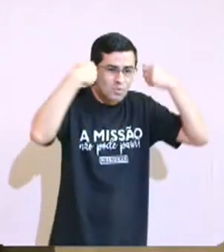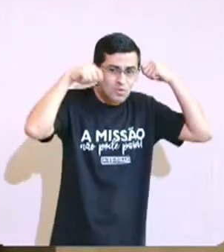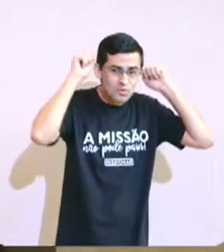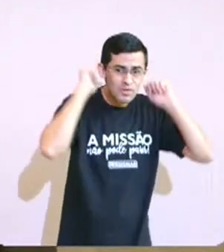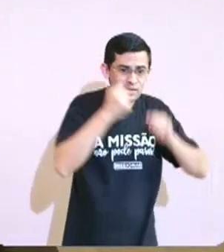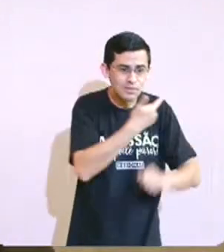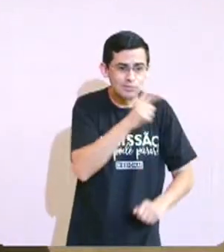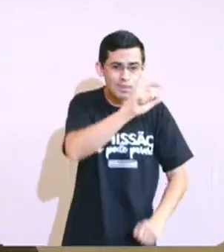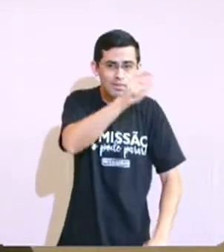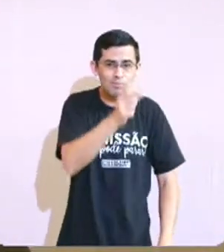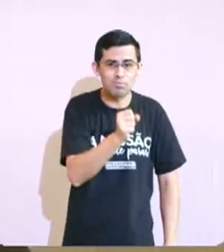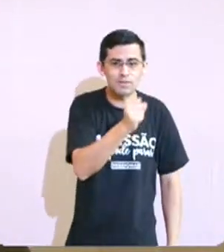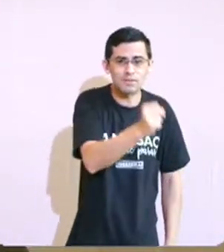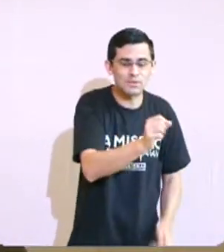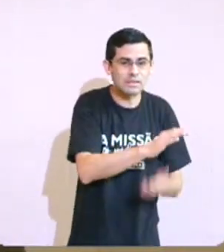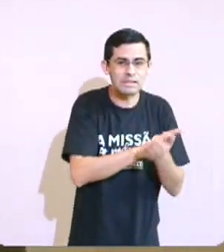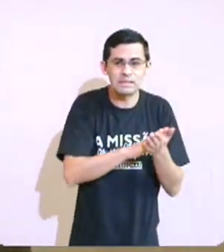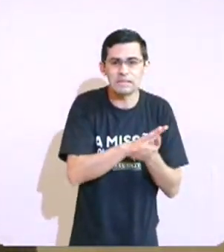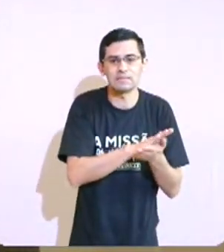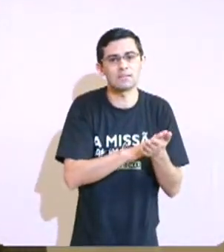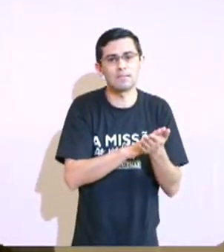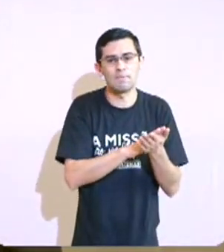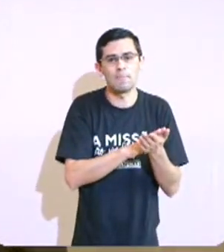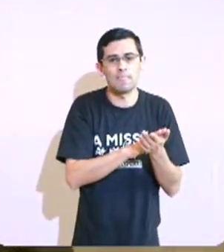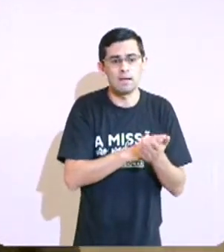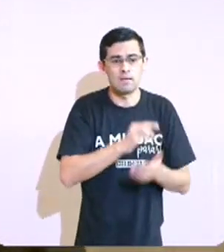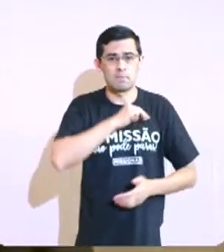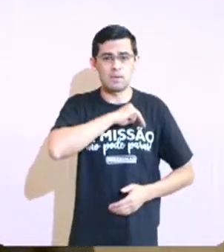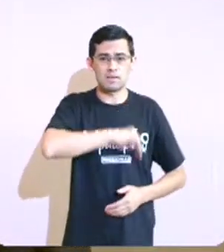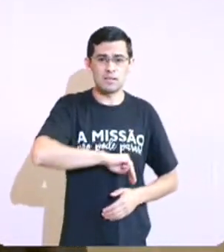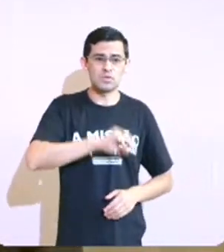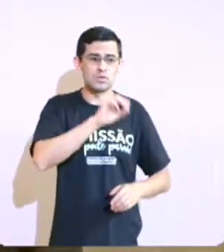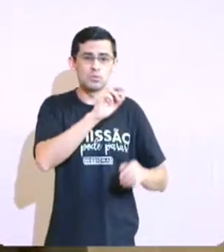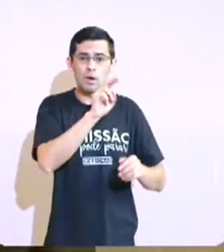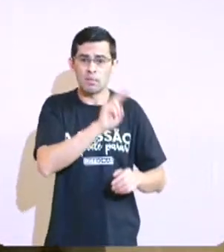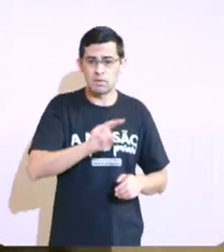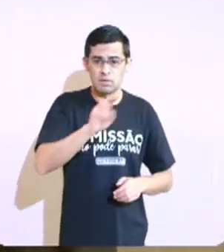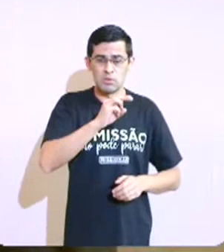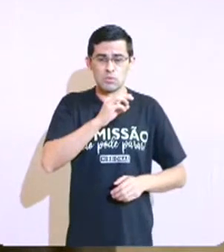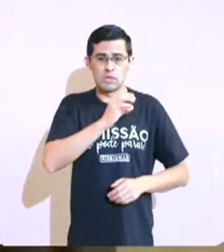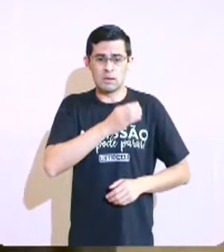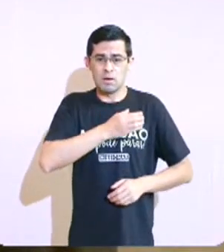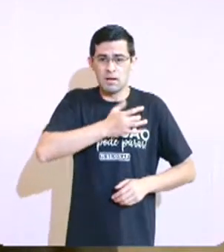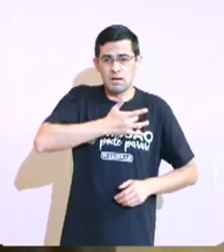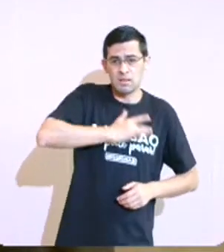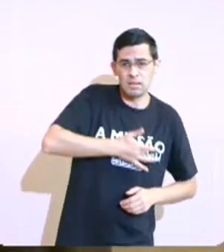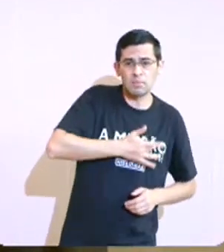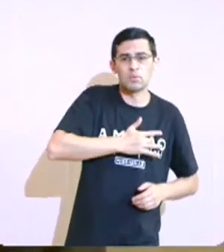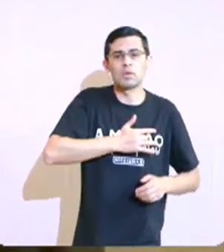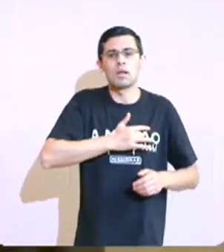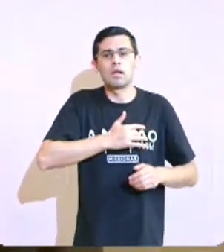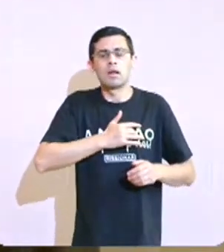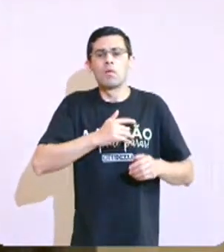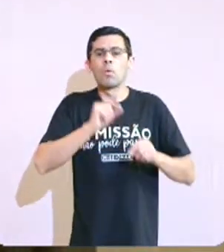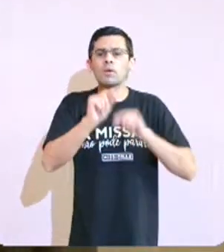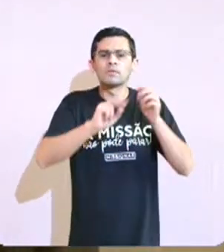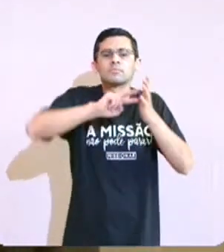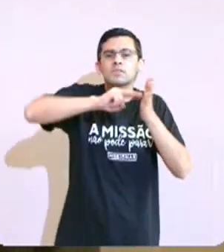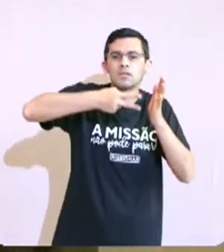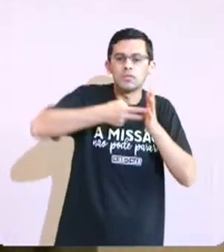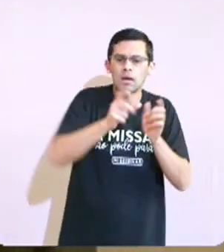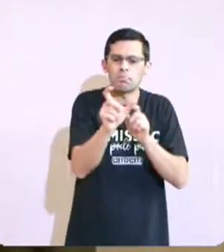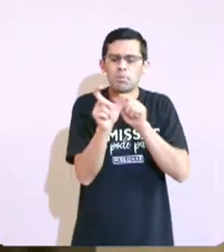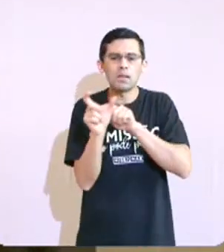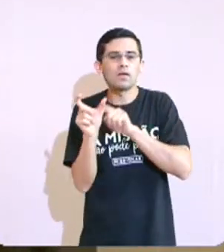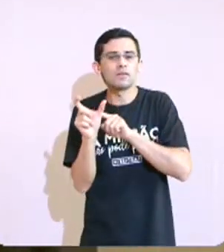pastor. A palavra usada por Mateus para compaixão é esplagnesté, de esplagna,